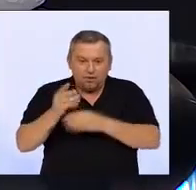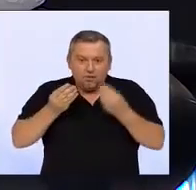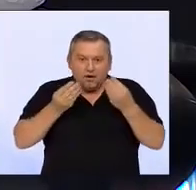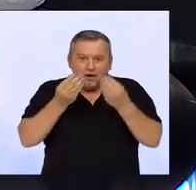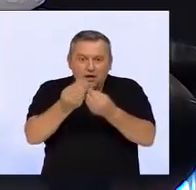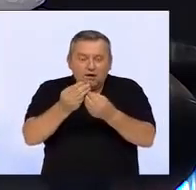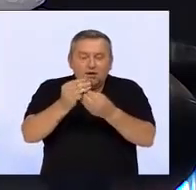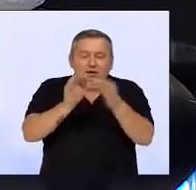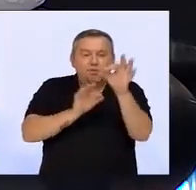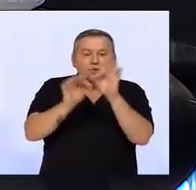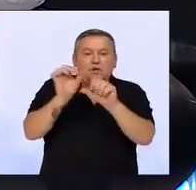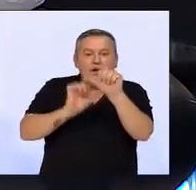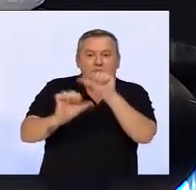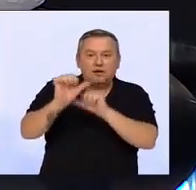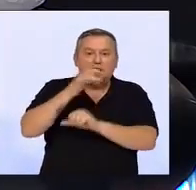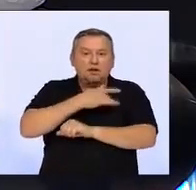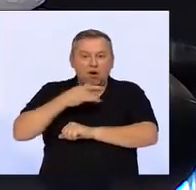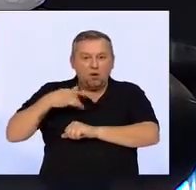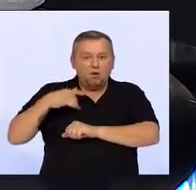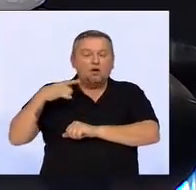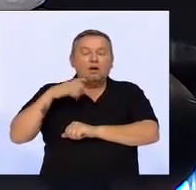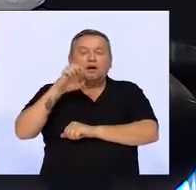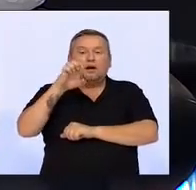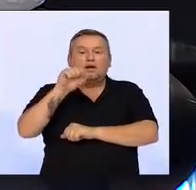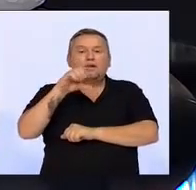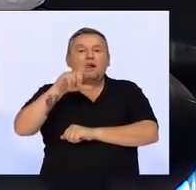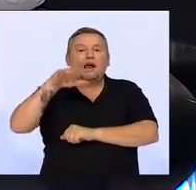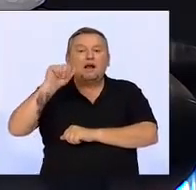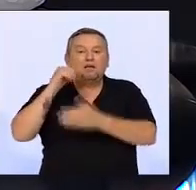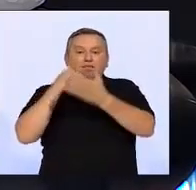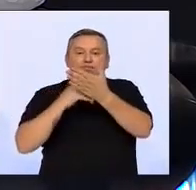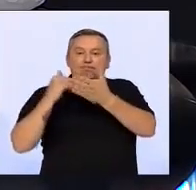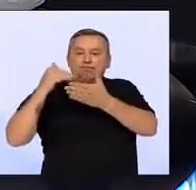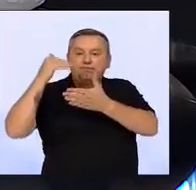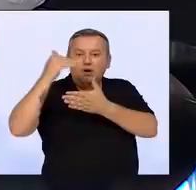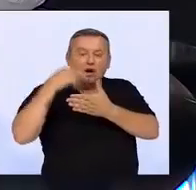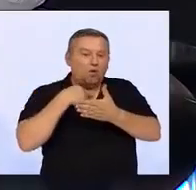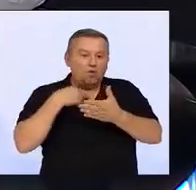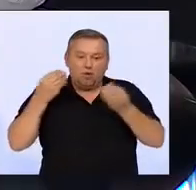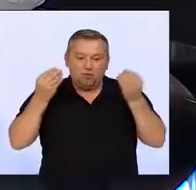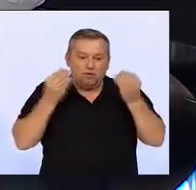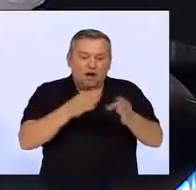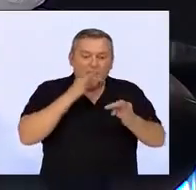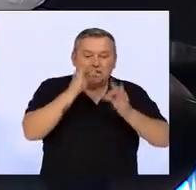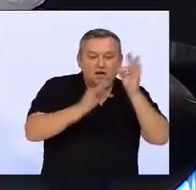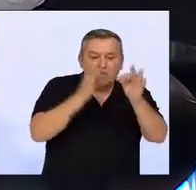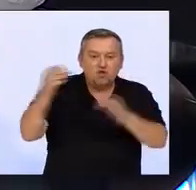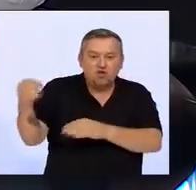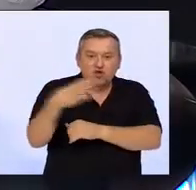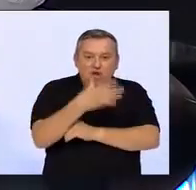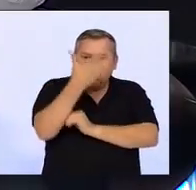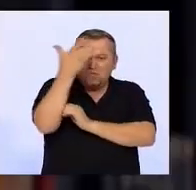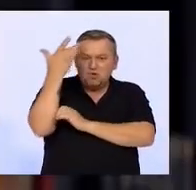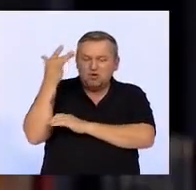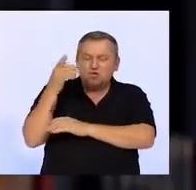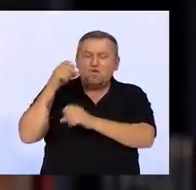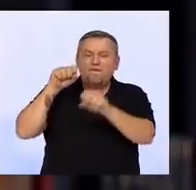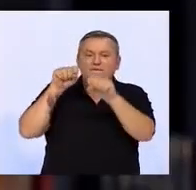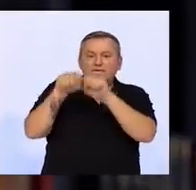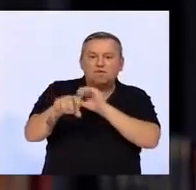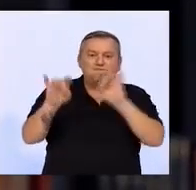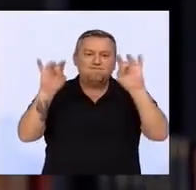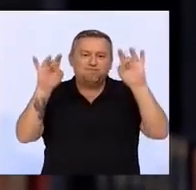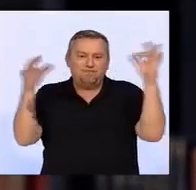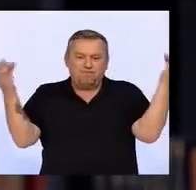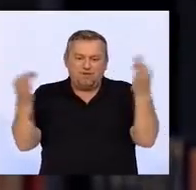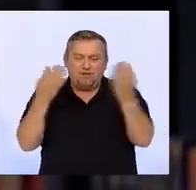escala. A saúde tem que ter escala. Eu não posso incorporar tecnologia nova, ter equipes de especialistas que tem